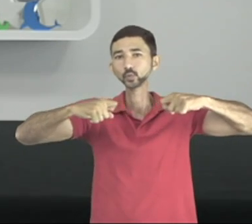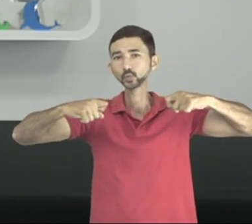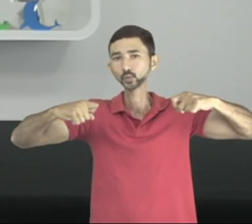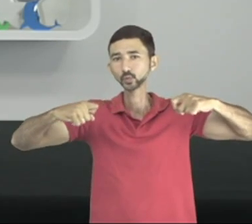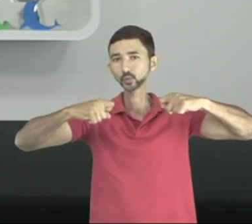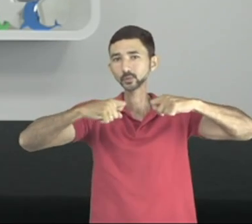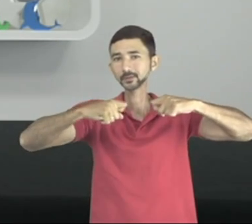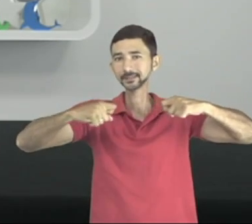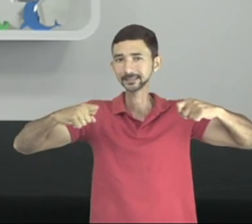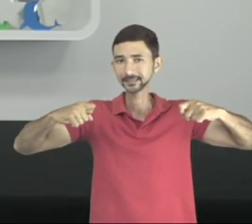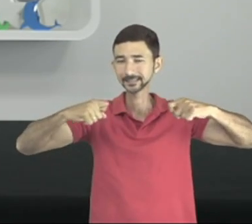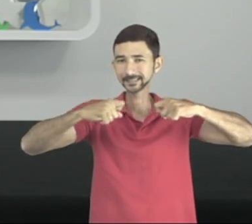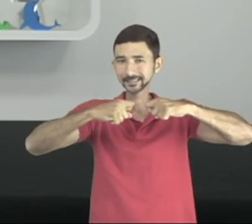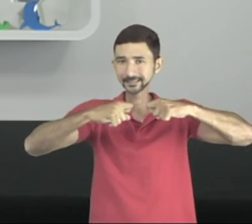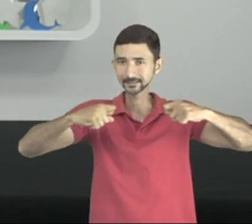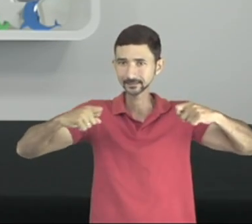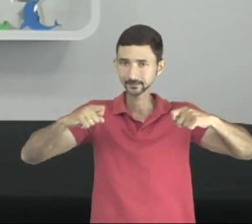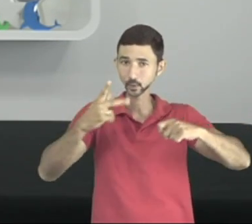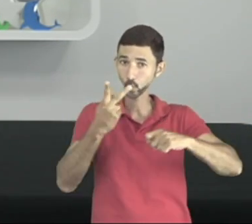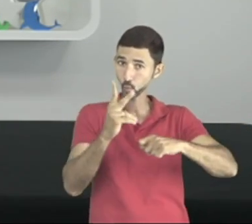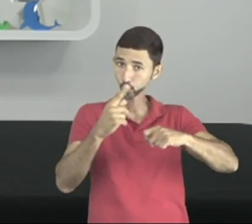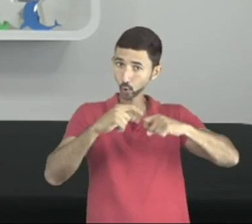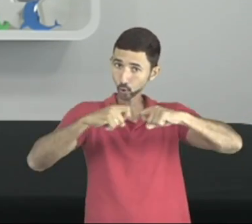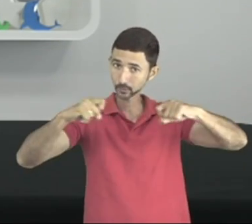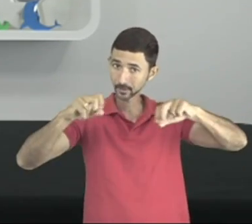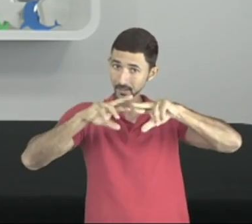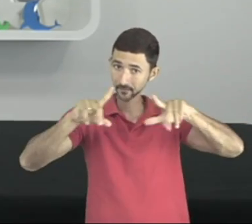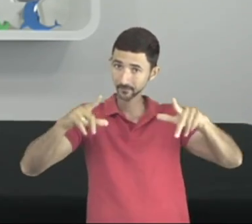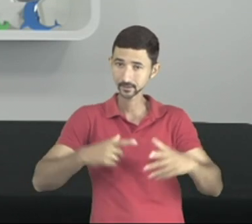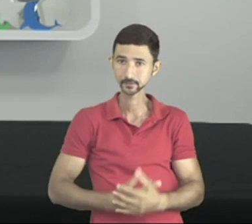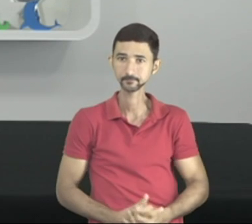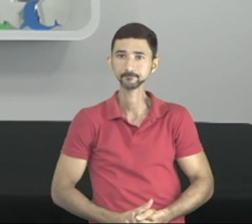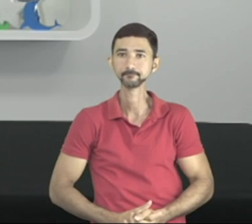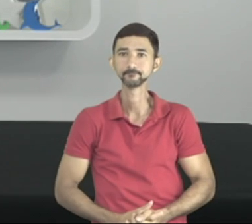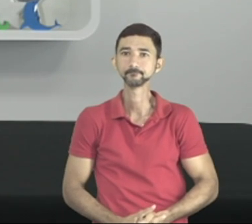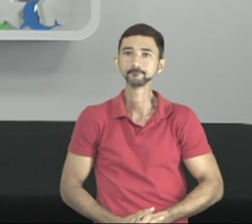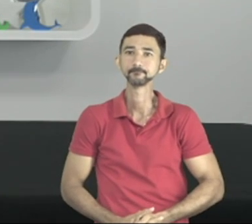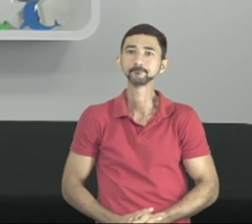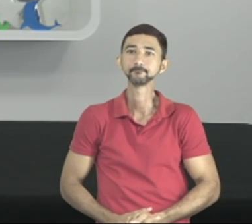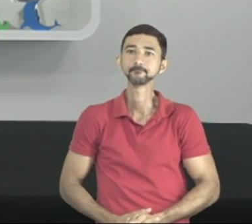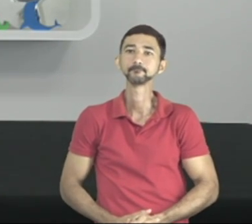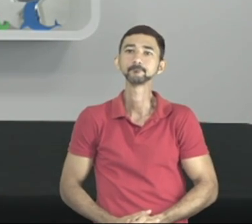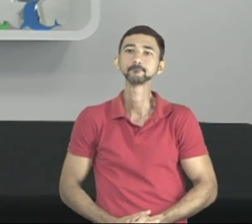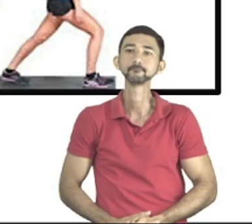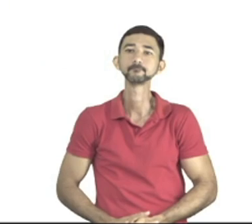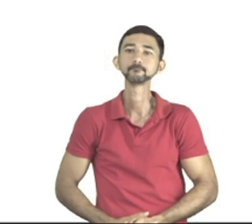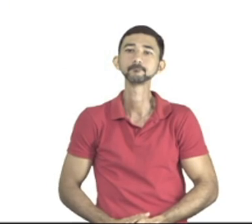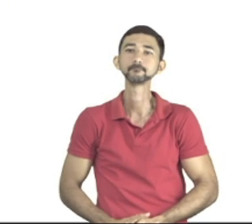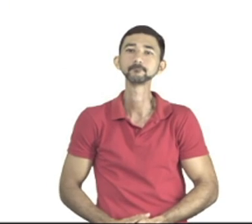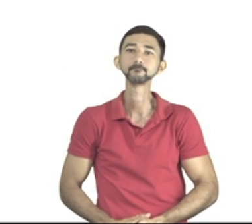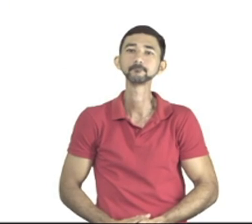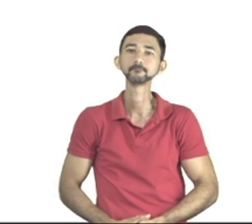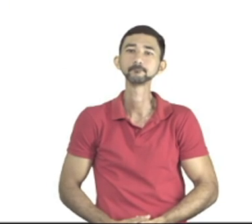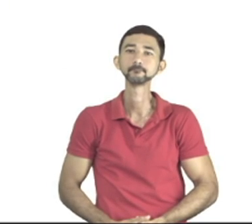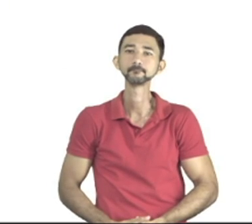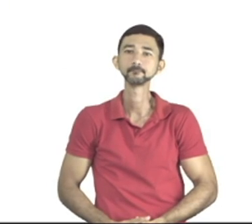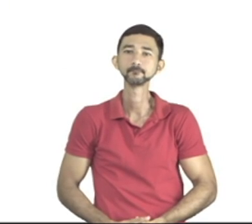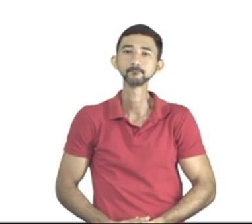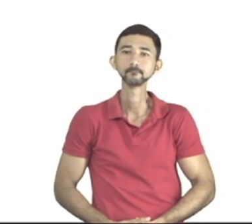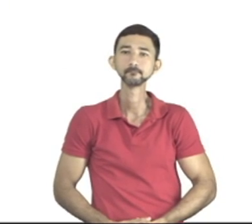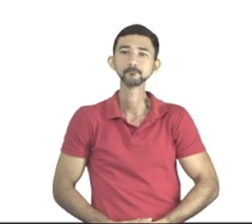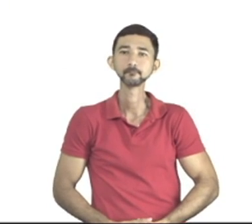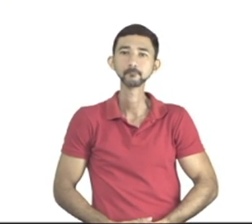estica, você distende, você tem expansão de volume. Tudo bem, gente? Vamos ao próximo slide.